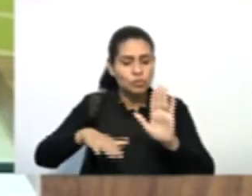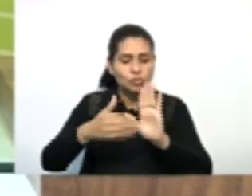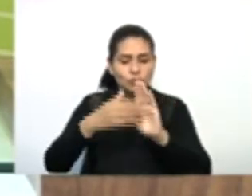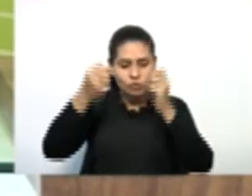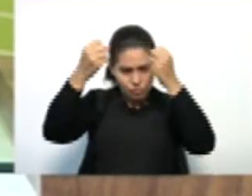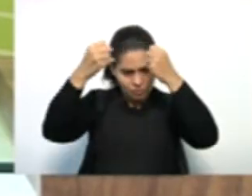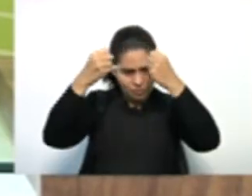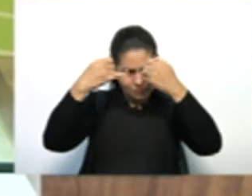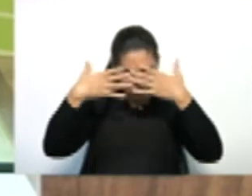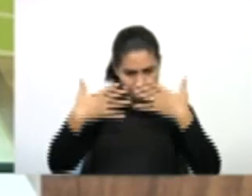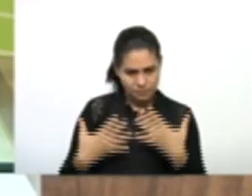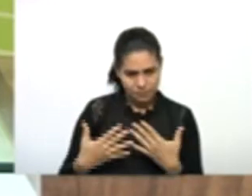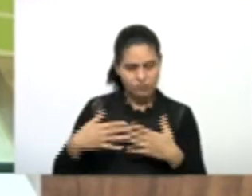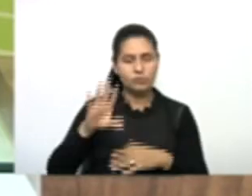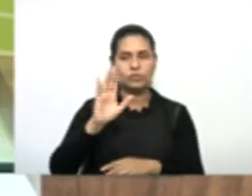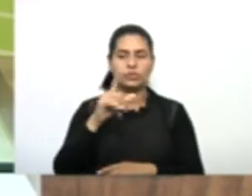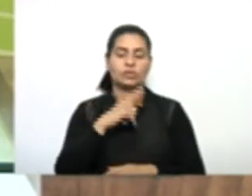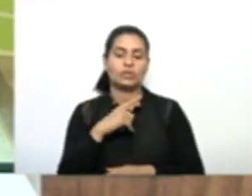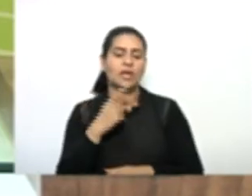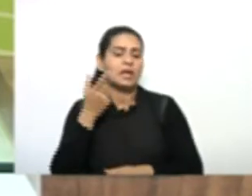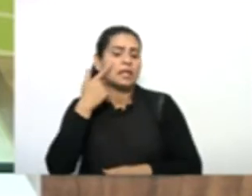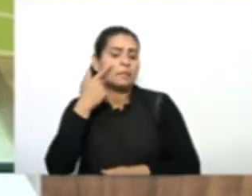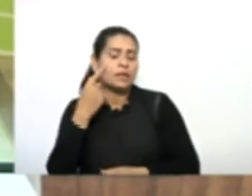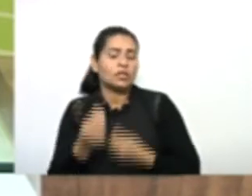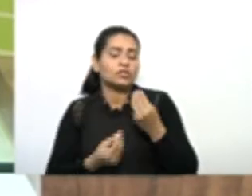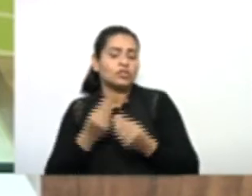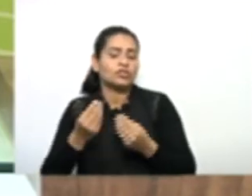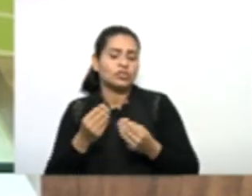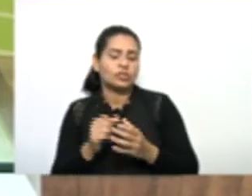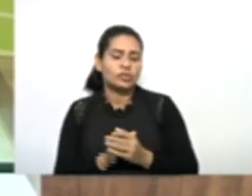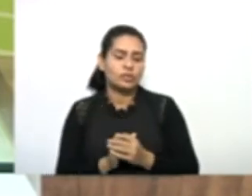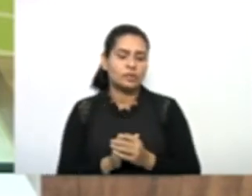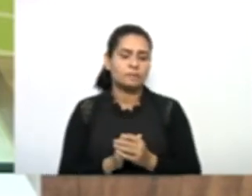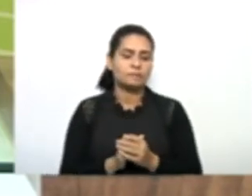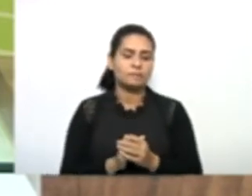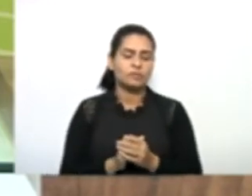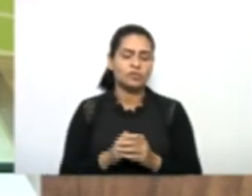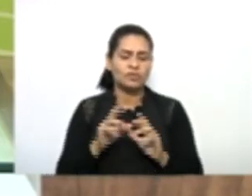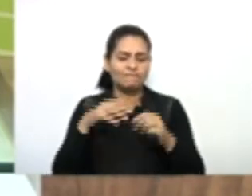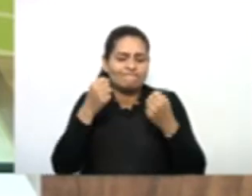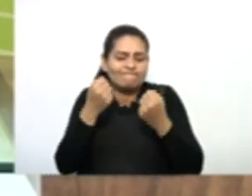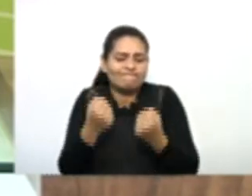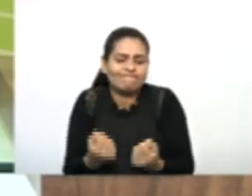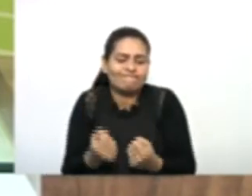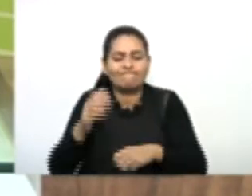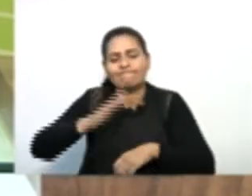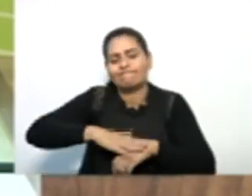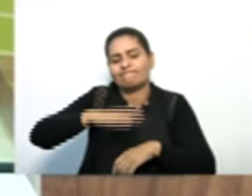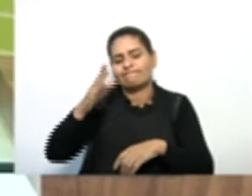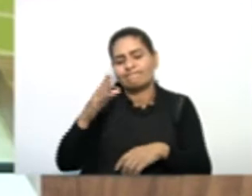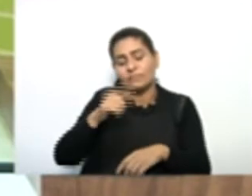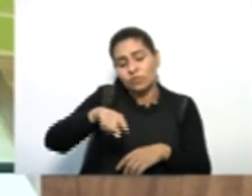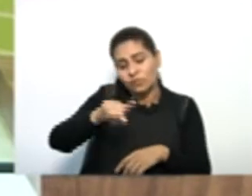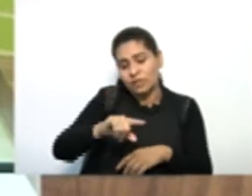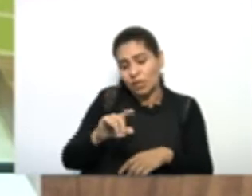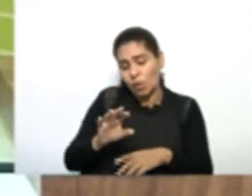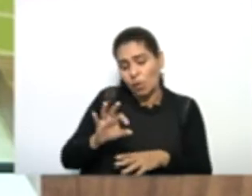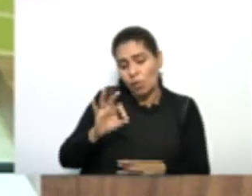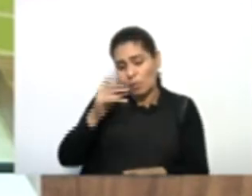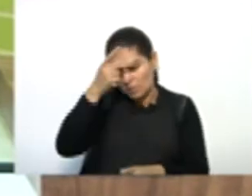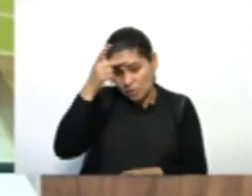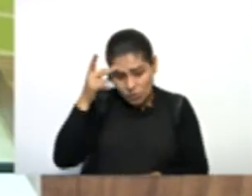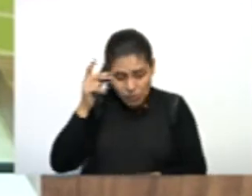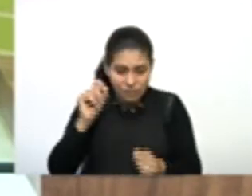já falou, é uma questão muito também de ter um peso maior. Porque você imagina, você enquanto um